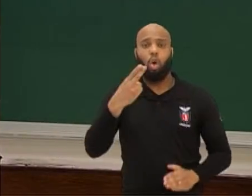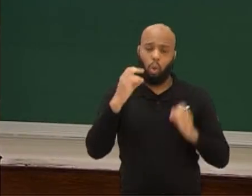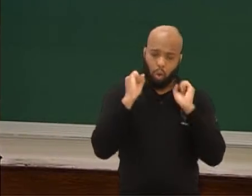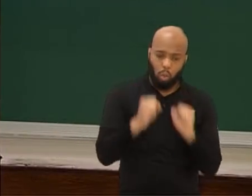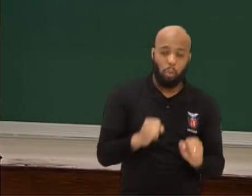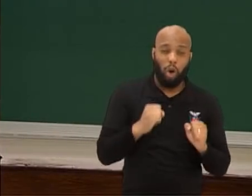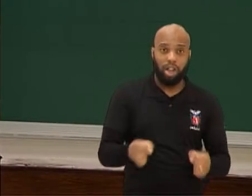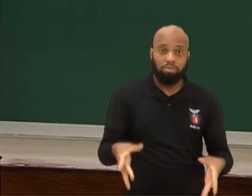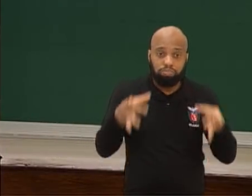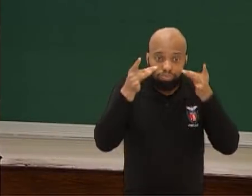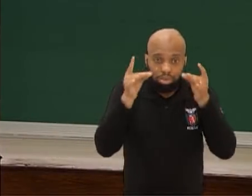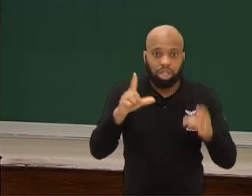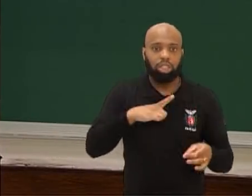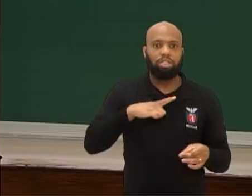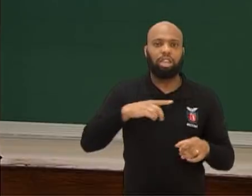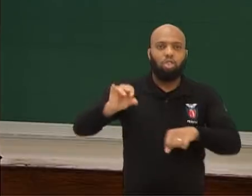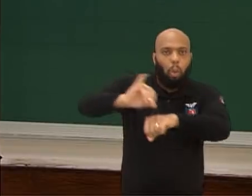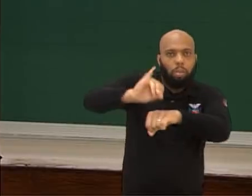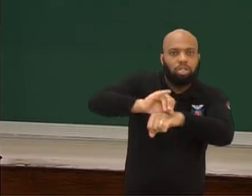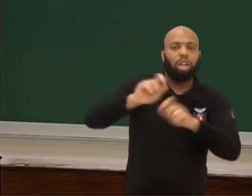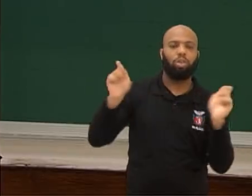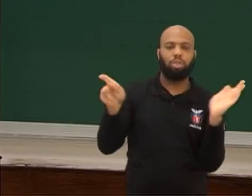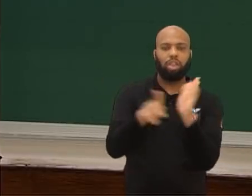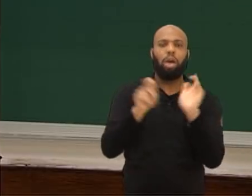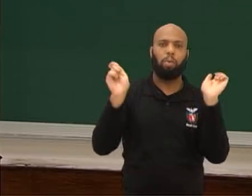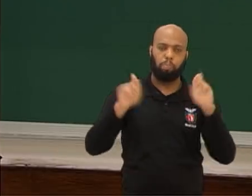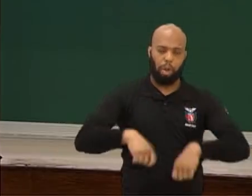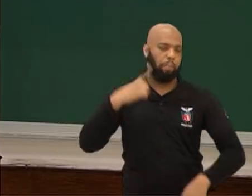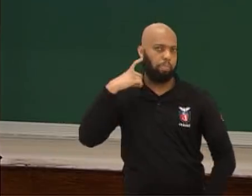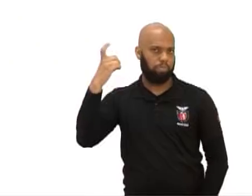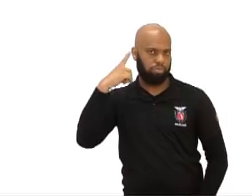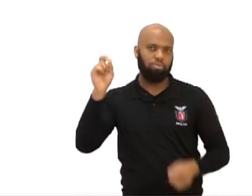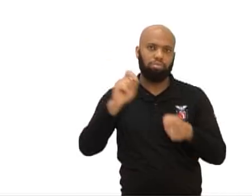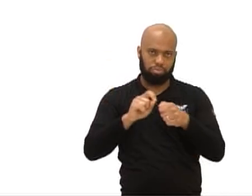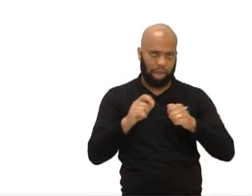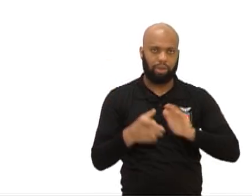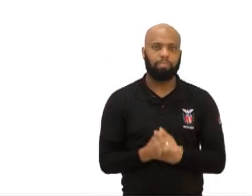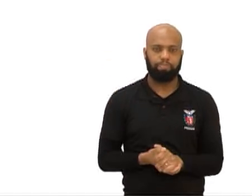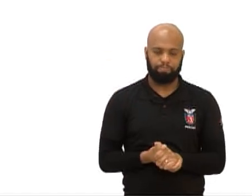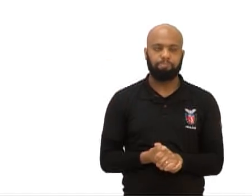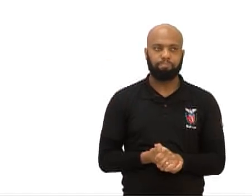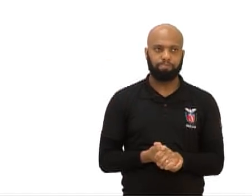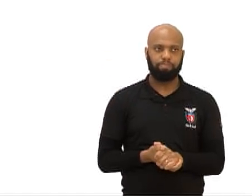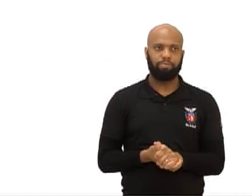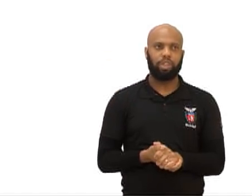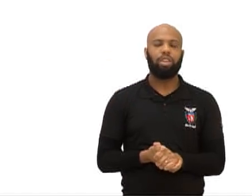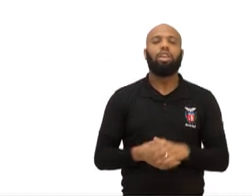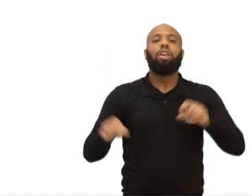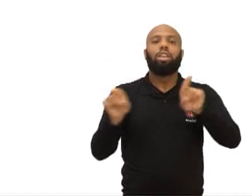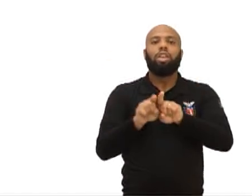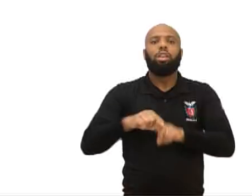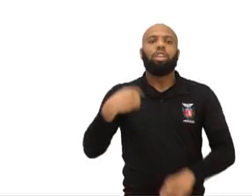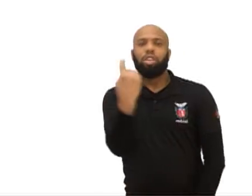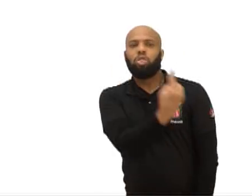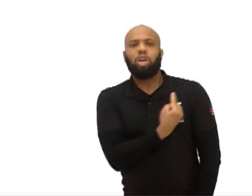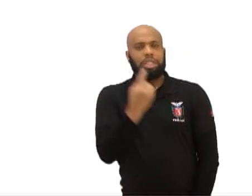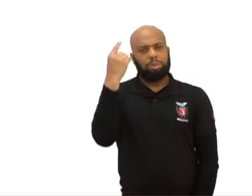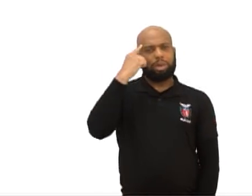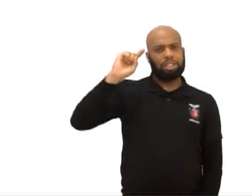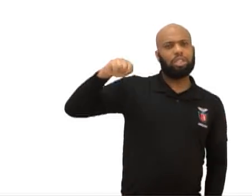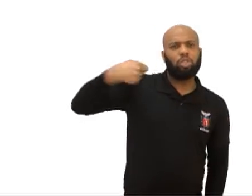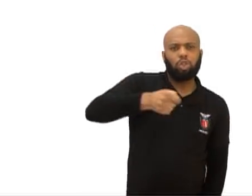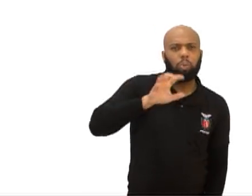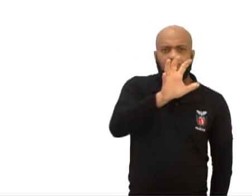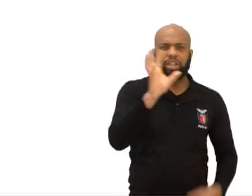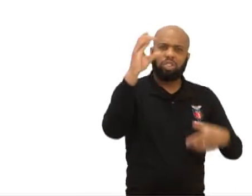ao vivo, com instrumentos, com objetos que produzem os sons. E a gente pensando a sonoplastia no teatro,